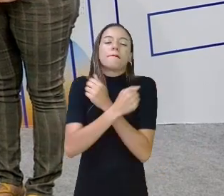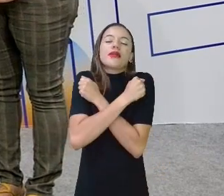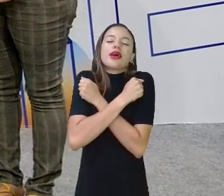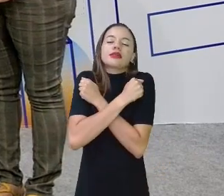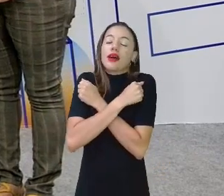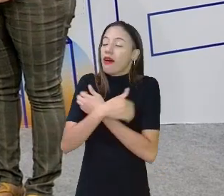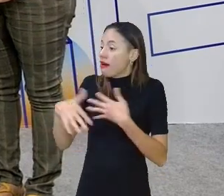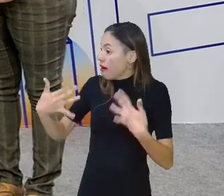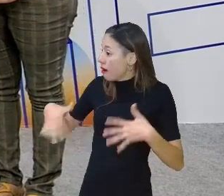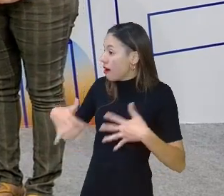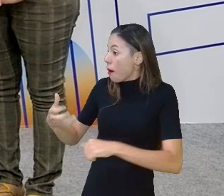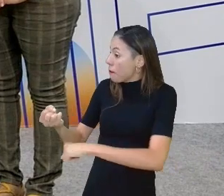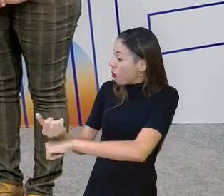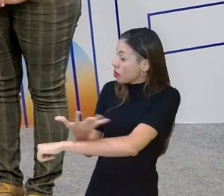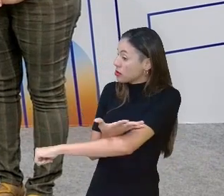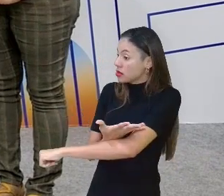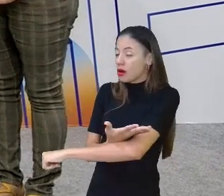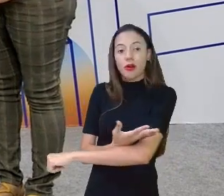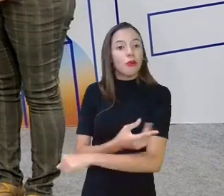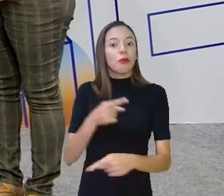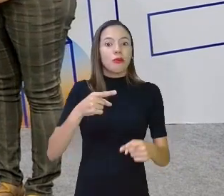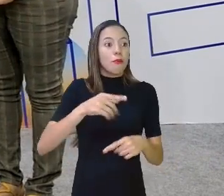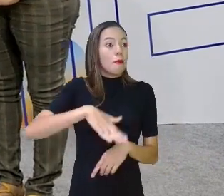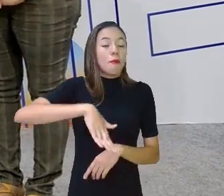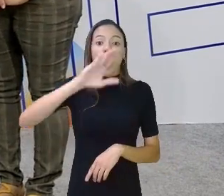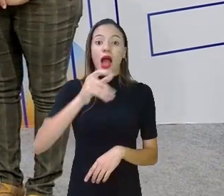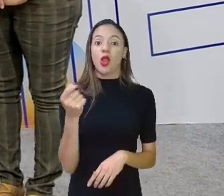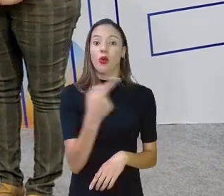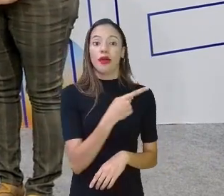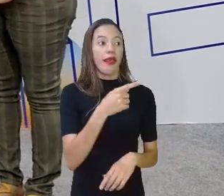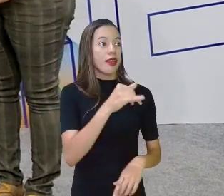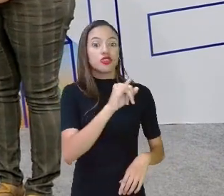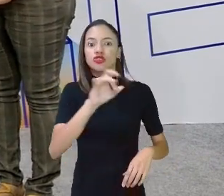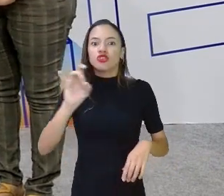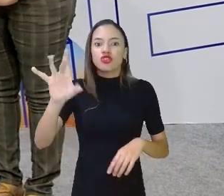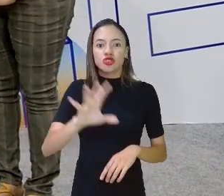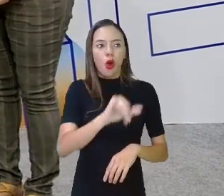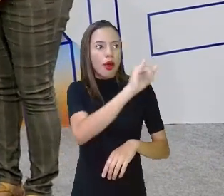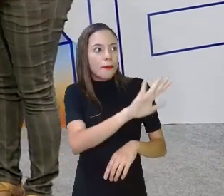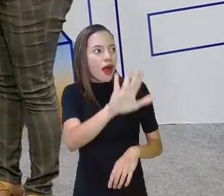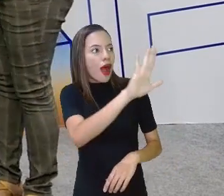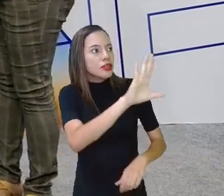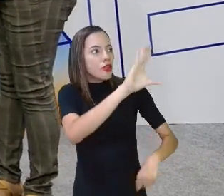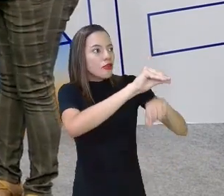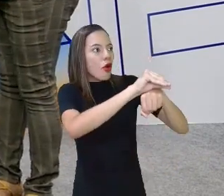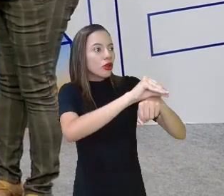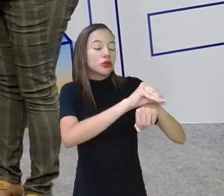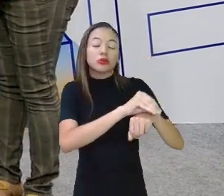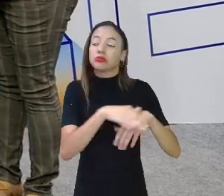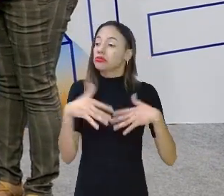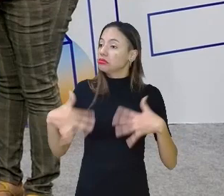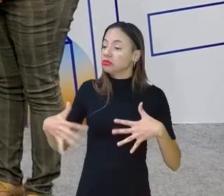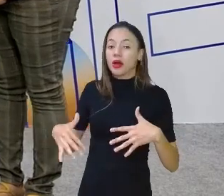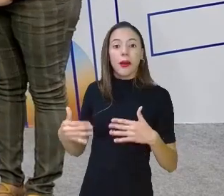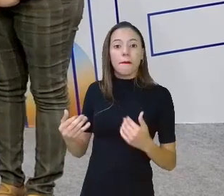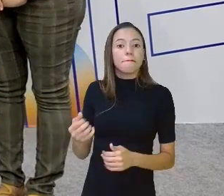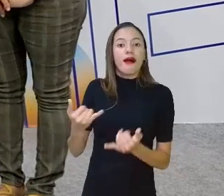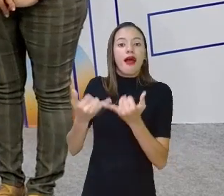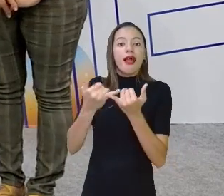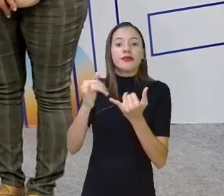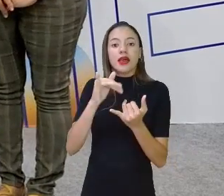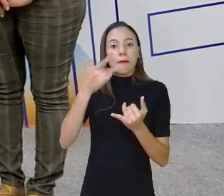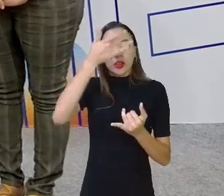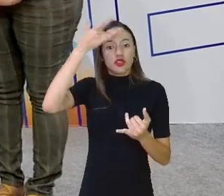é? Mais do que uma fotografia, né? Mais do que uma fotografia. É como se ele estivesse saindo da parede, né?